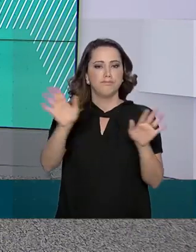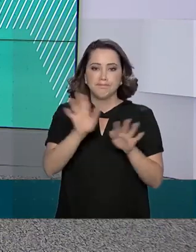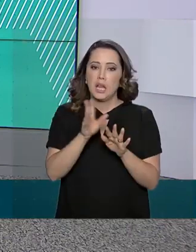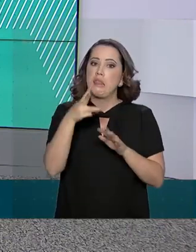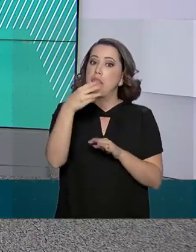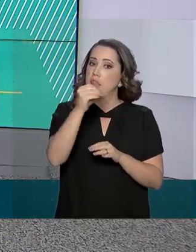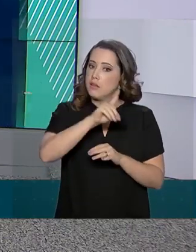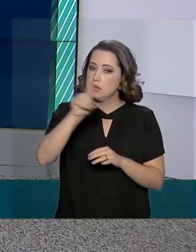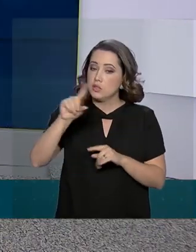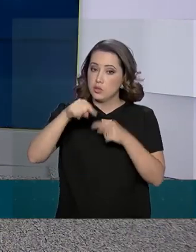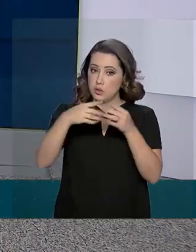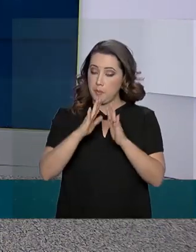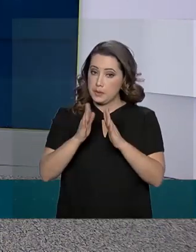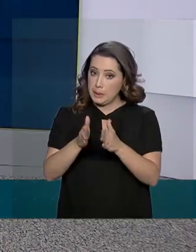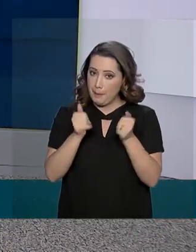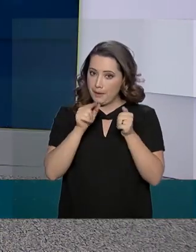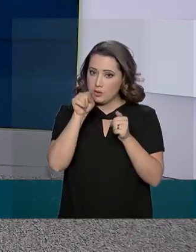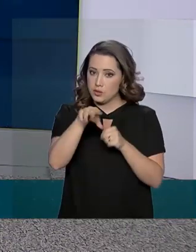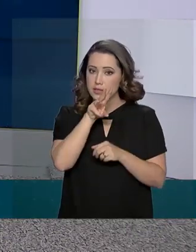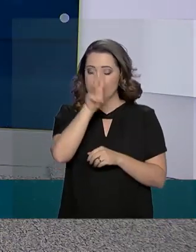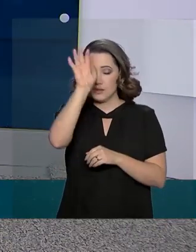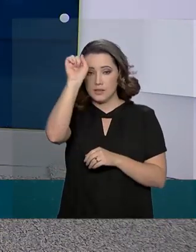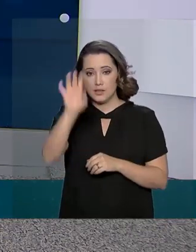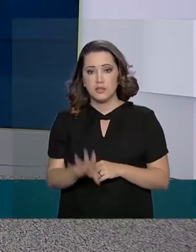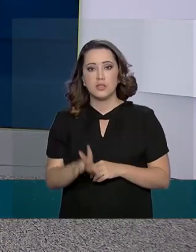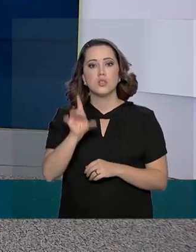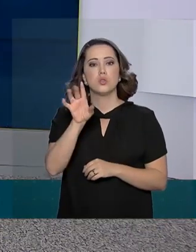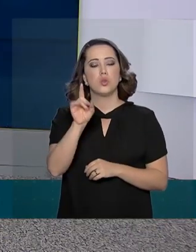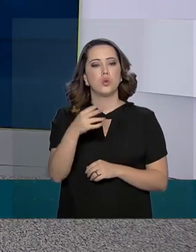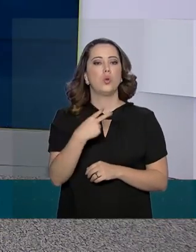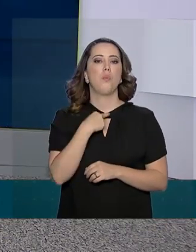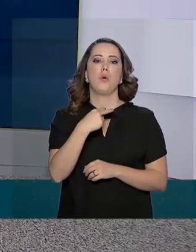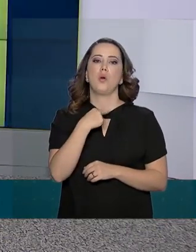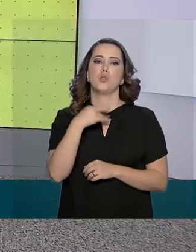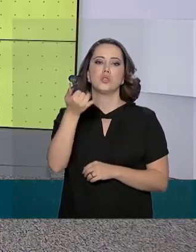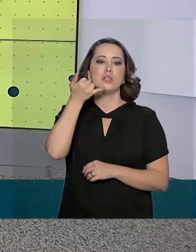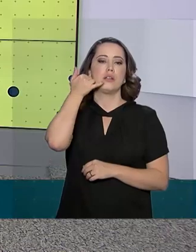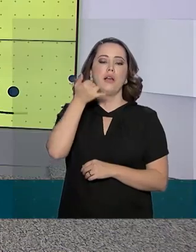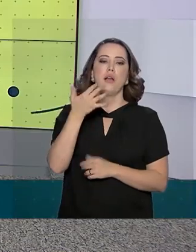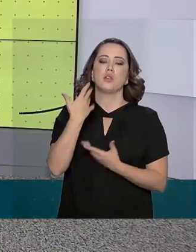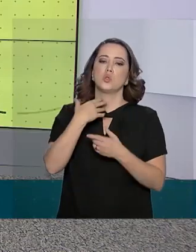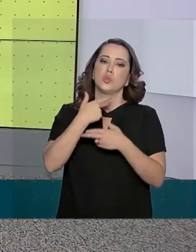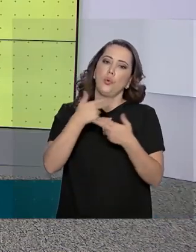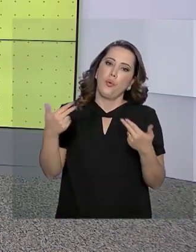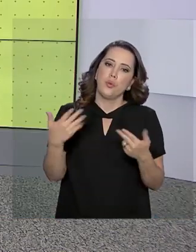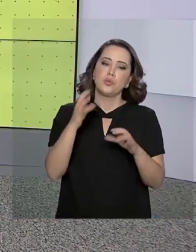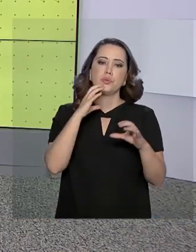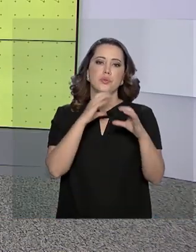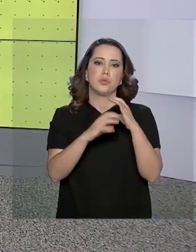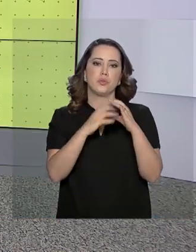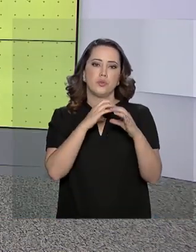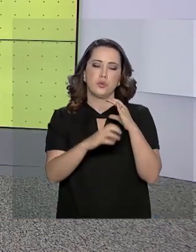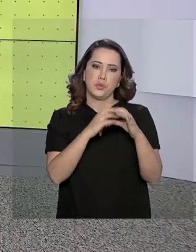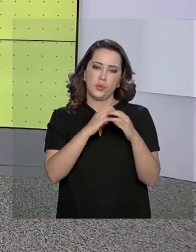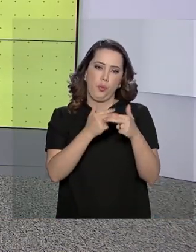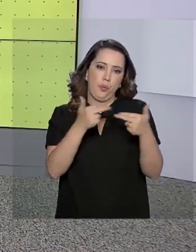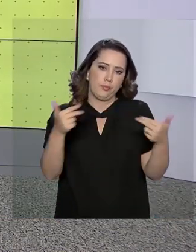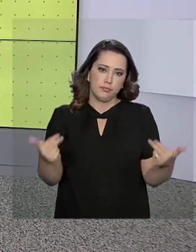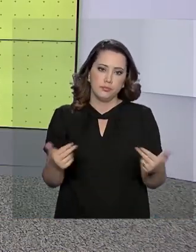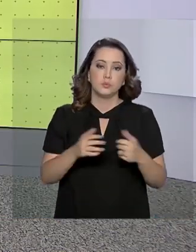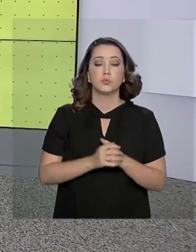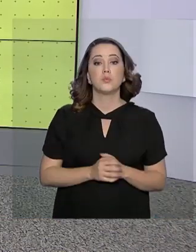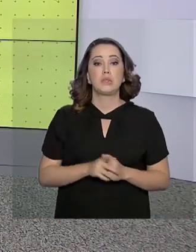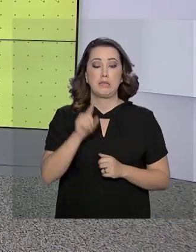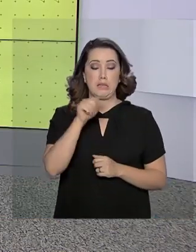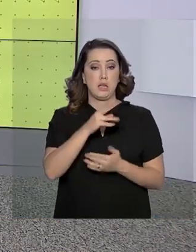solicitação do cliente. Essa lista só vale para não receber ligações de empresas de telemarketing, de telecomunicações.